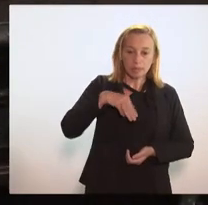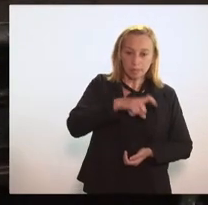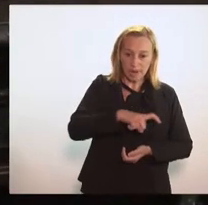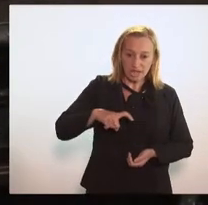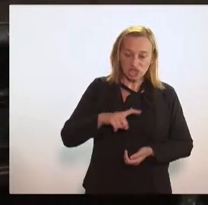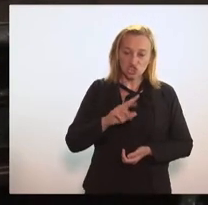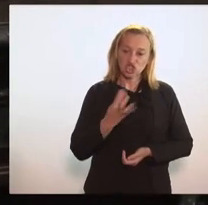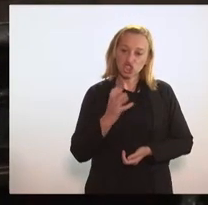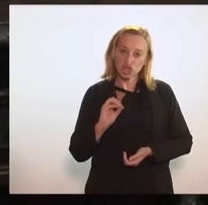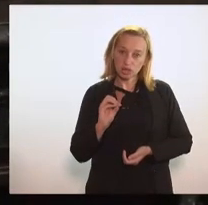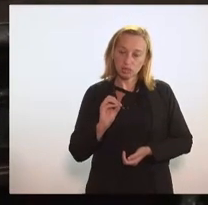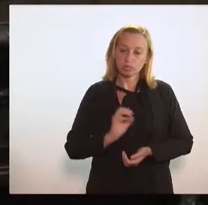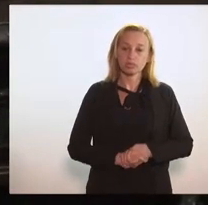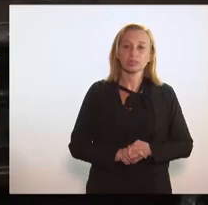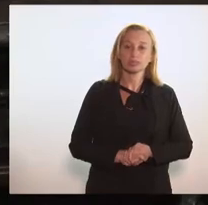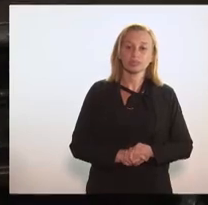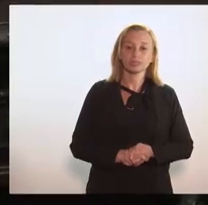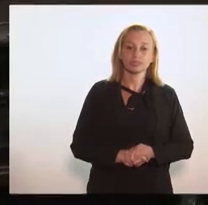Chiquinho